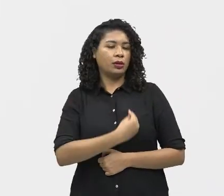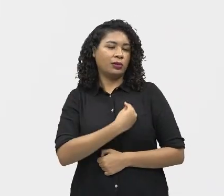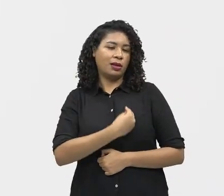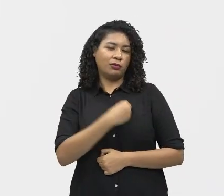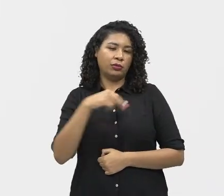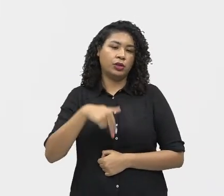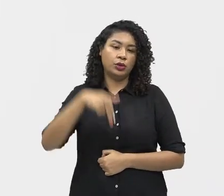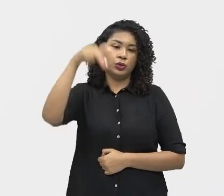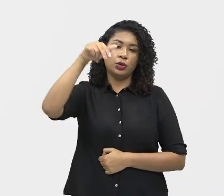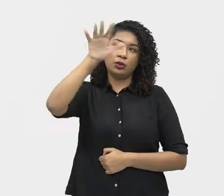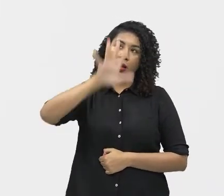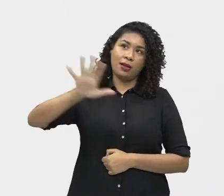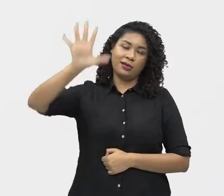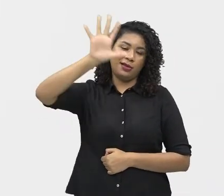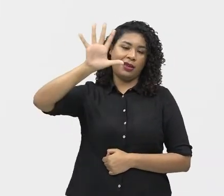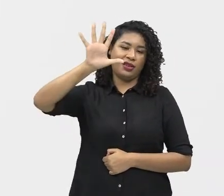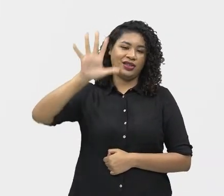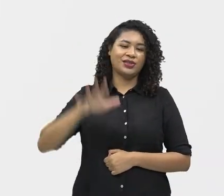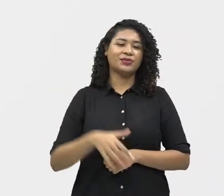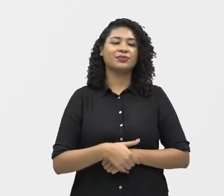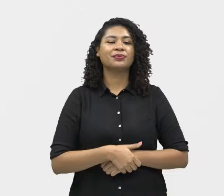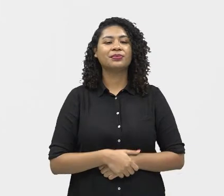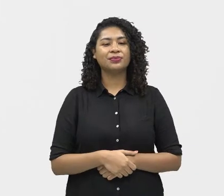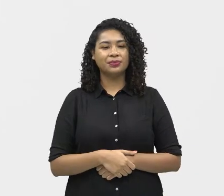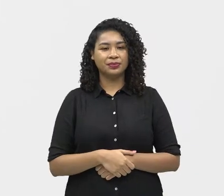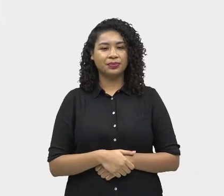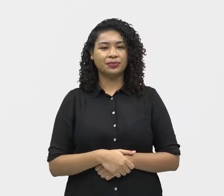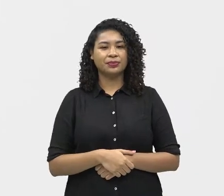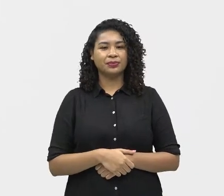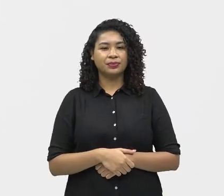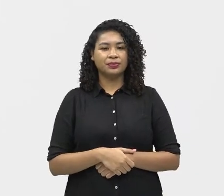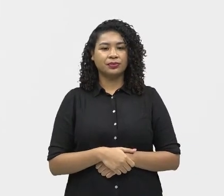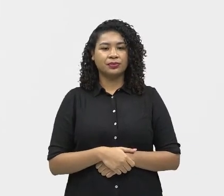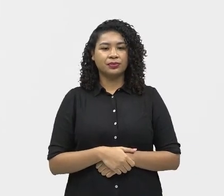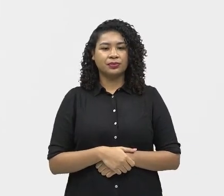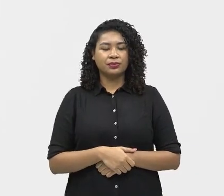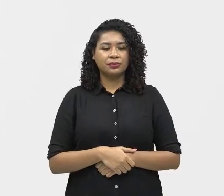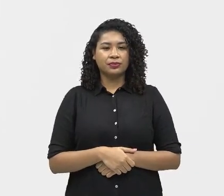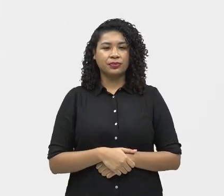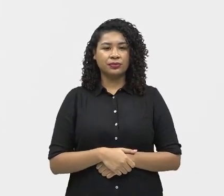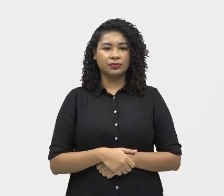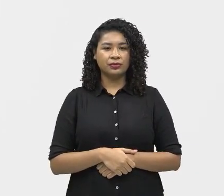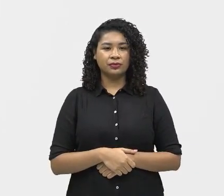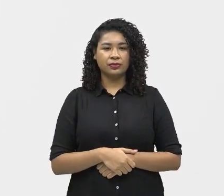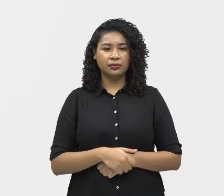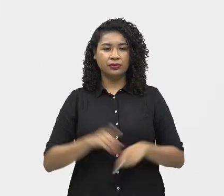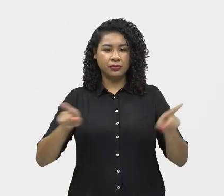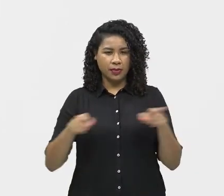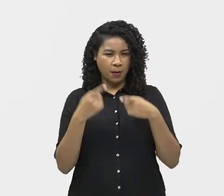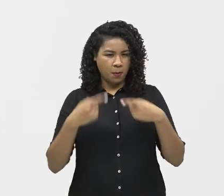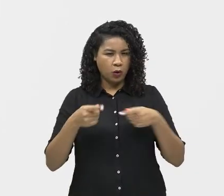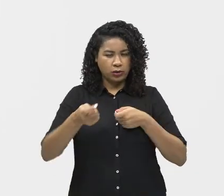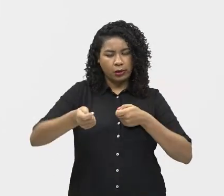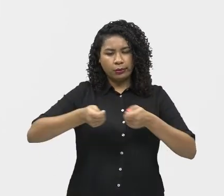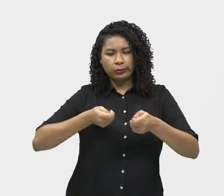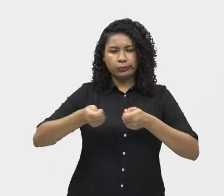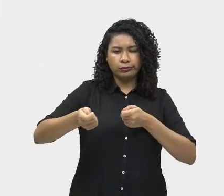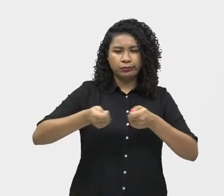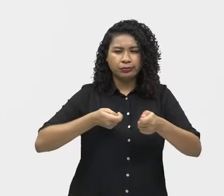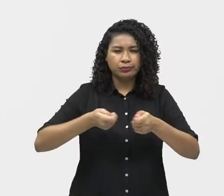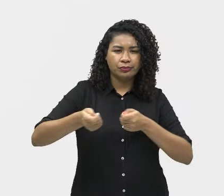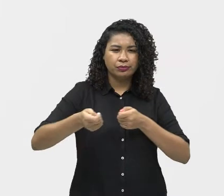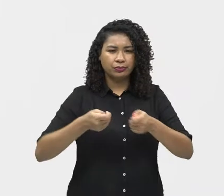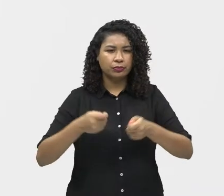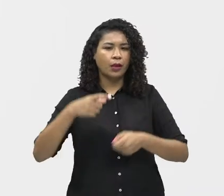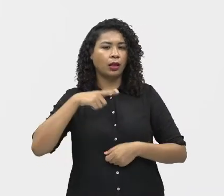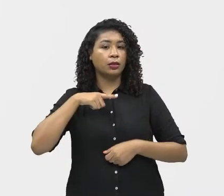região nordeste do Brasil. A música do forró é acompanhada dos